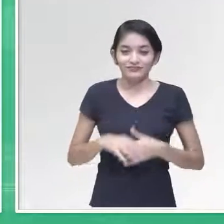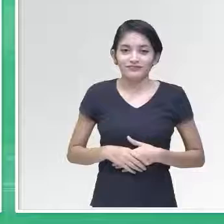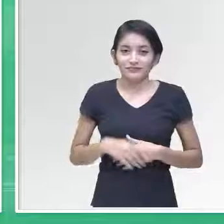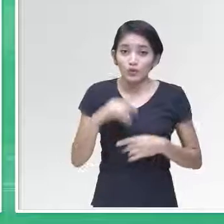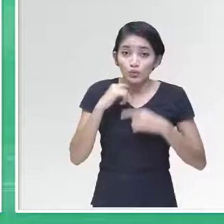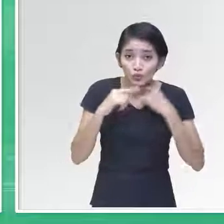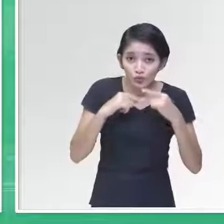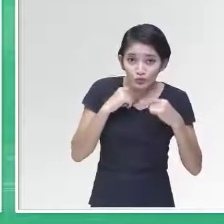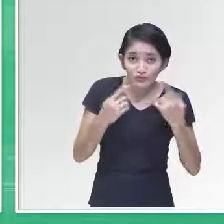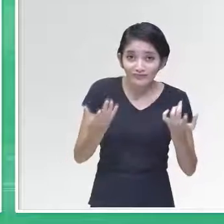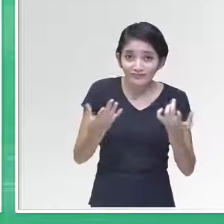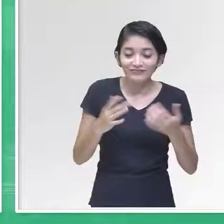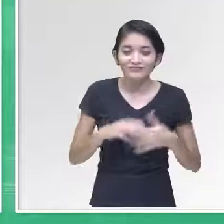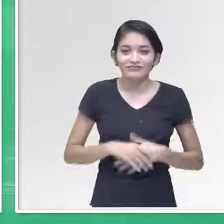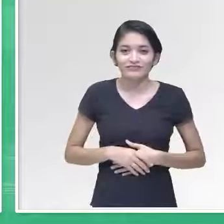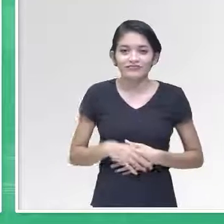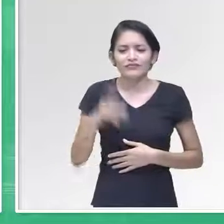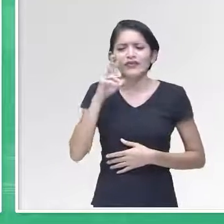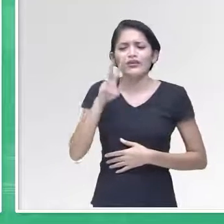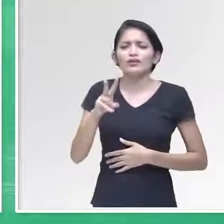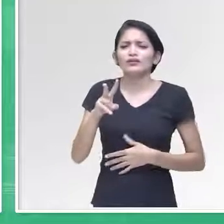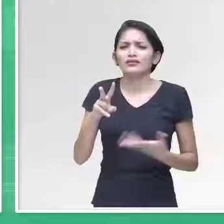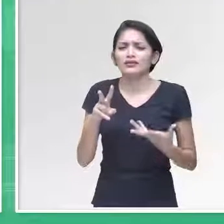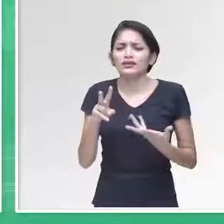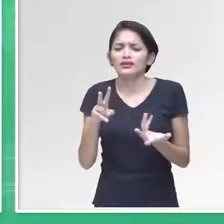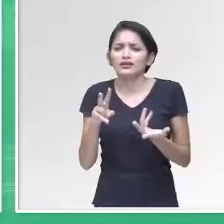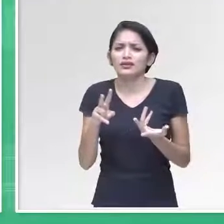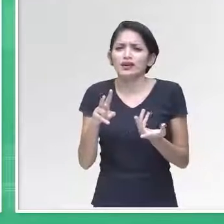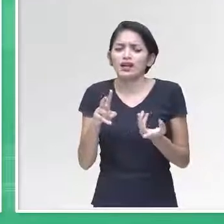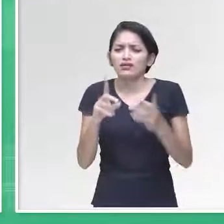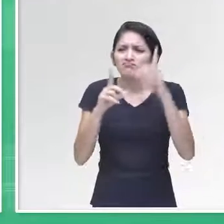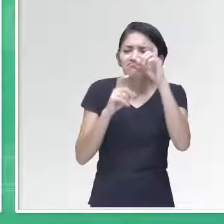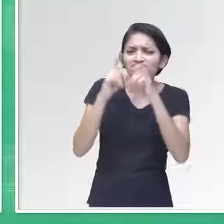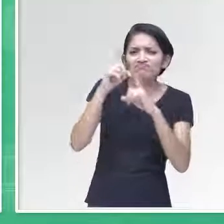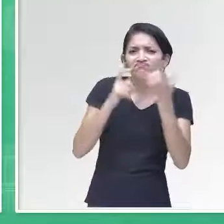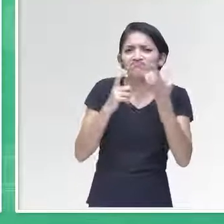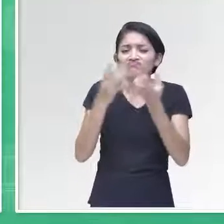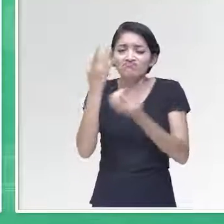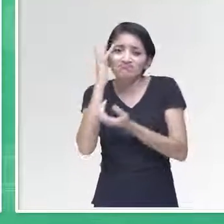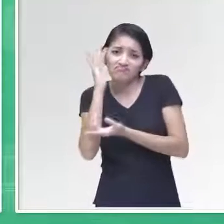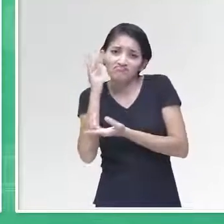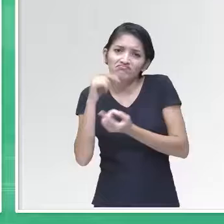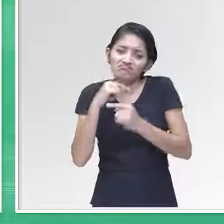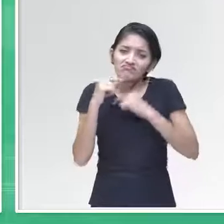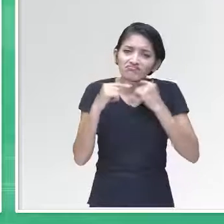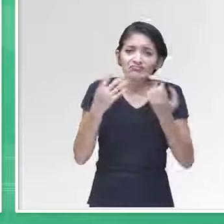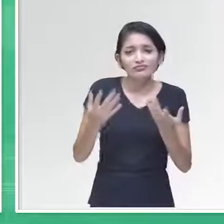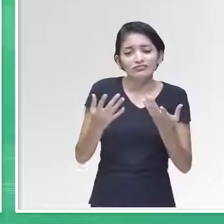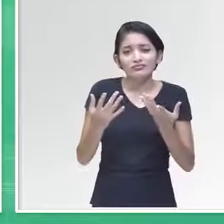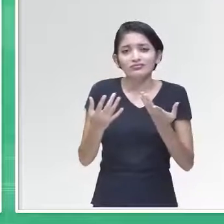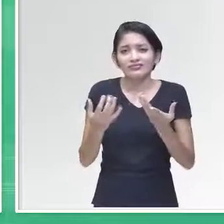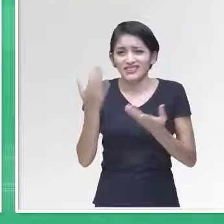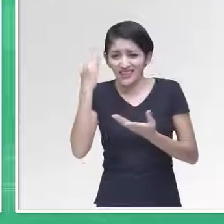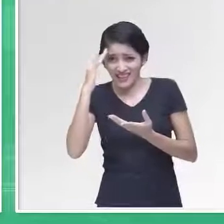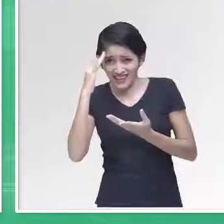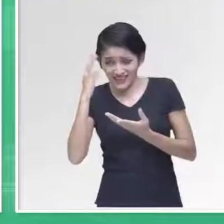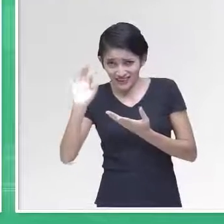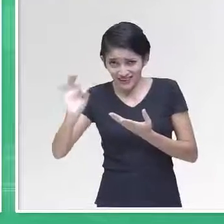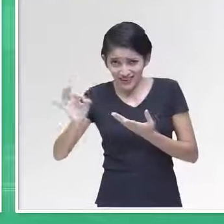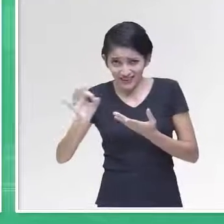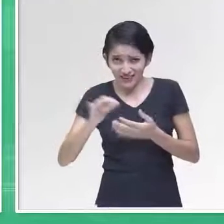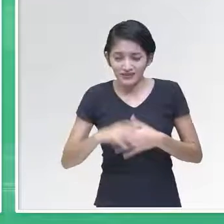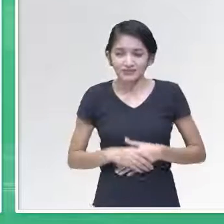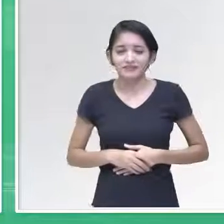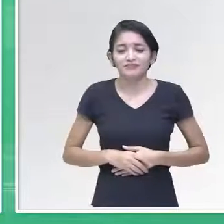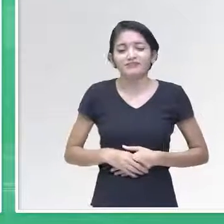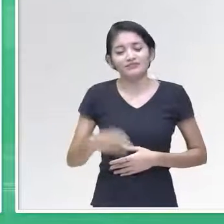Dúvidas? Gente, eu tô vendo aqui umas carinhas no chat, o pessoal assim tá com, não sei. Tá entendendo aí? Tá tudo certo? Então